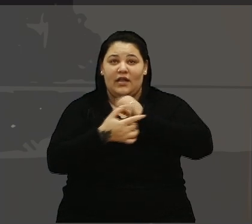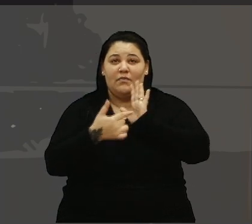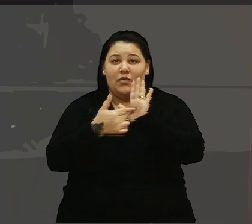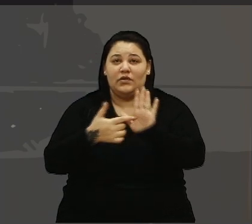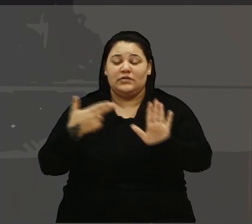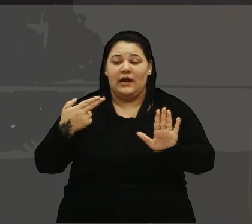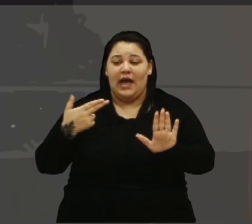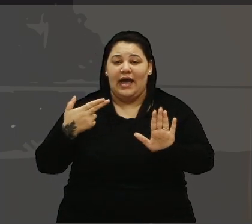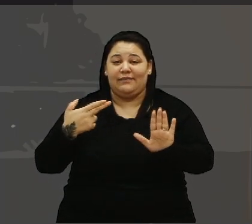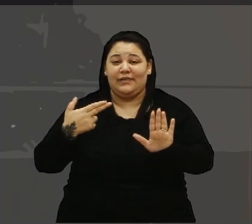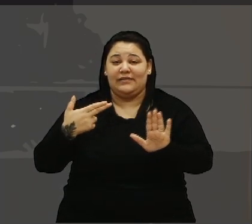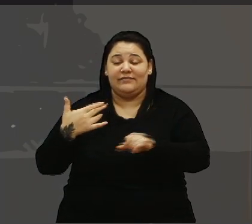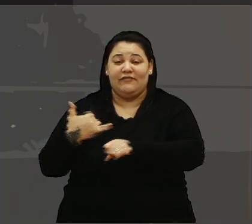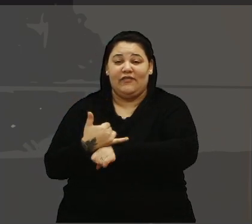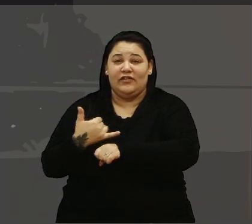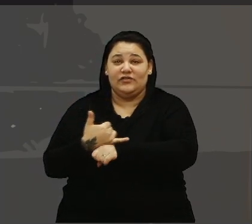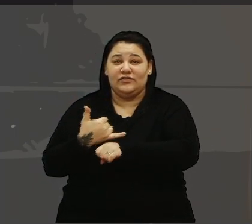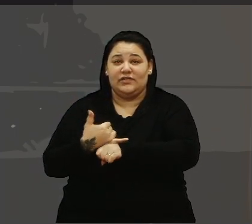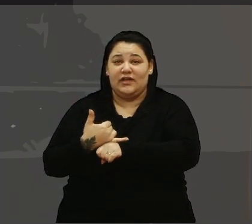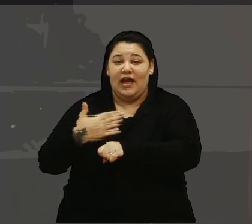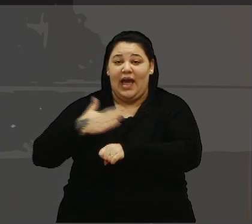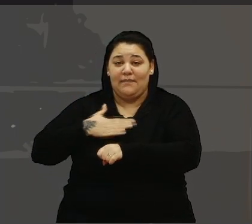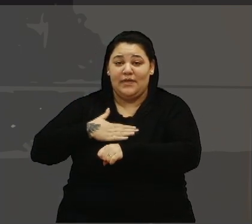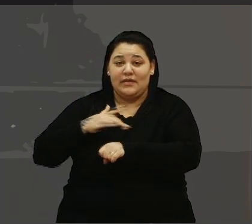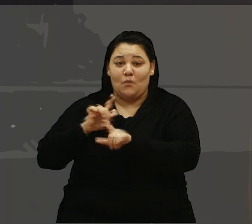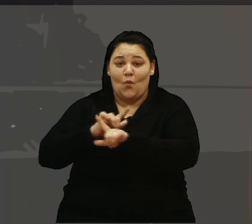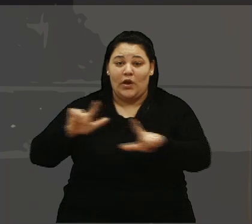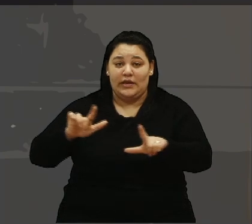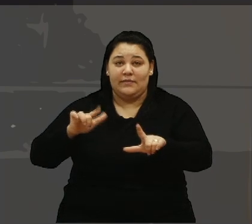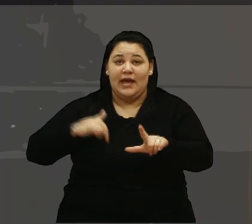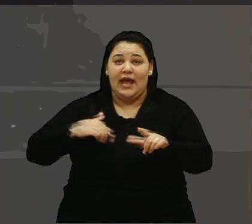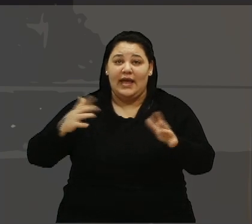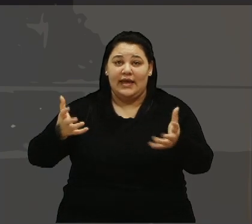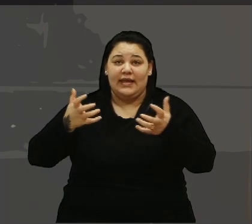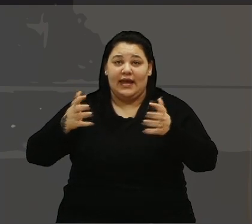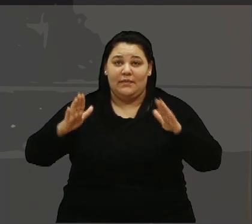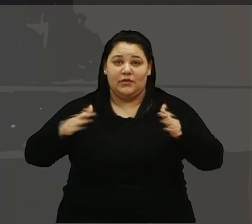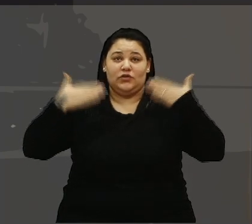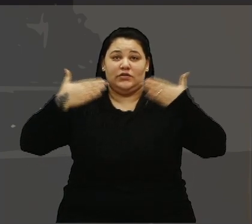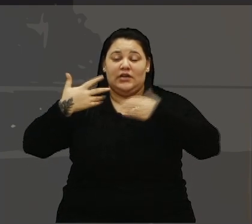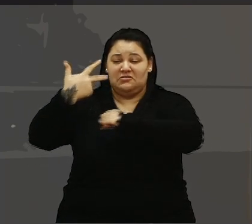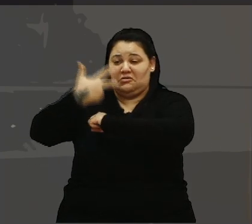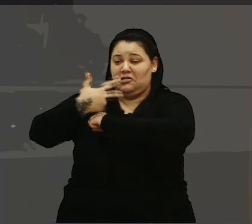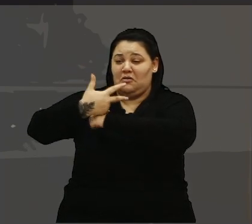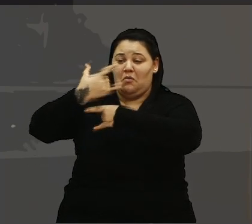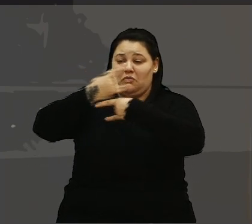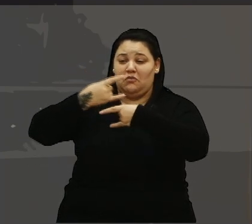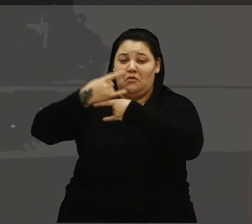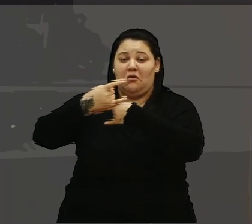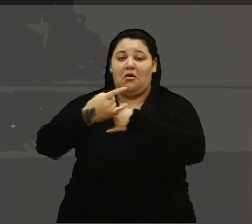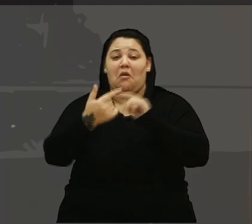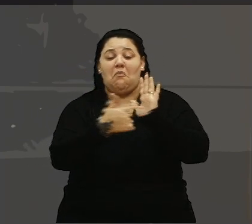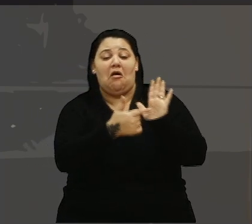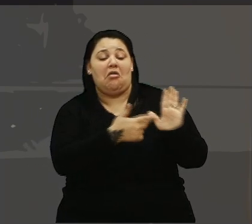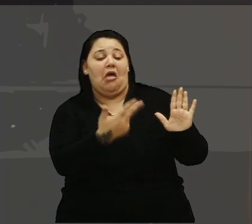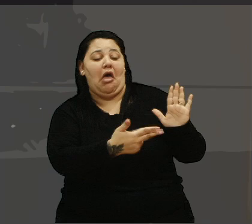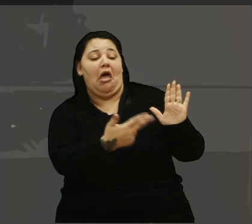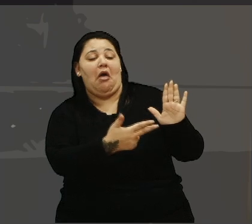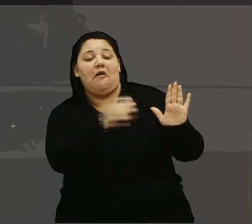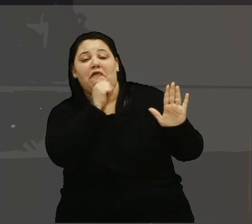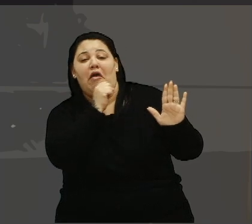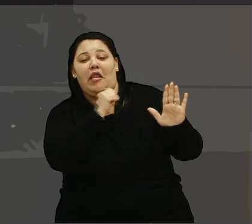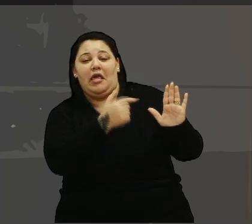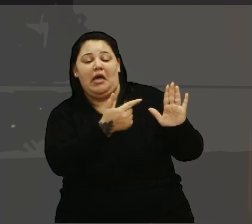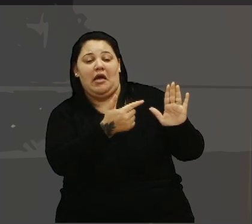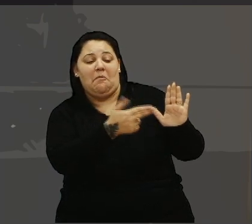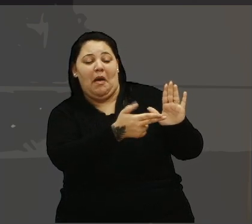enferrujada, vereador Cristiano Becker. A minha tá mais limpa que a deles. Aí os caras querem me assustar, me ligam vídeo chamada, me mostrando arma enferrujada, né? Então, assim,